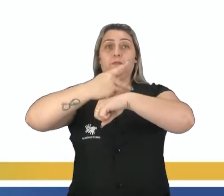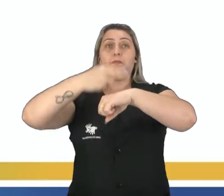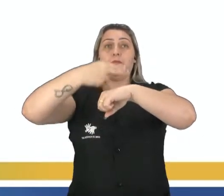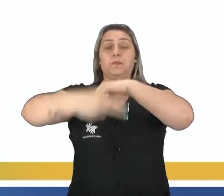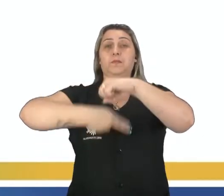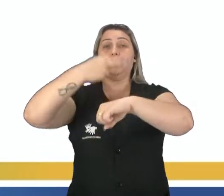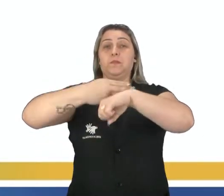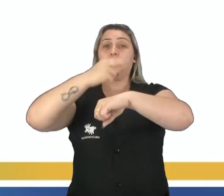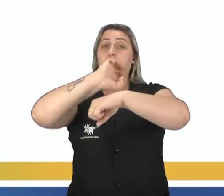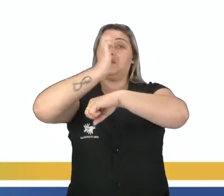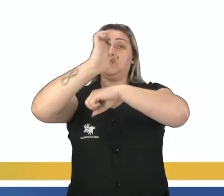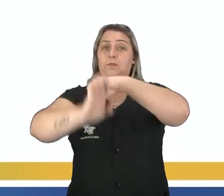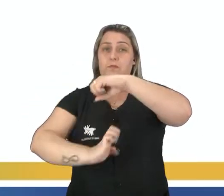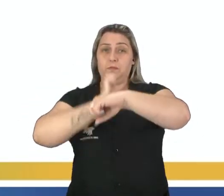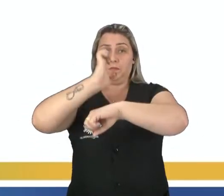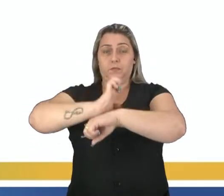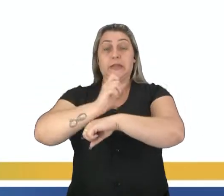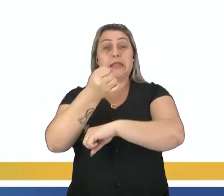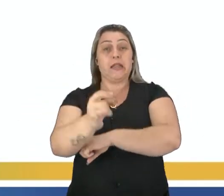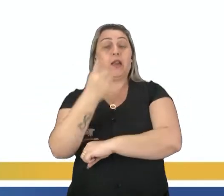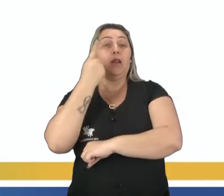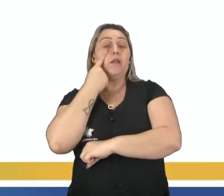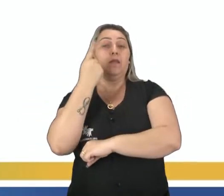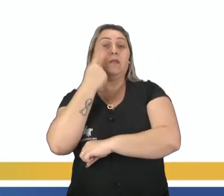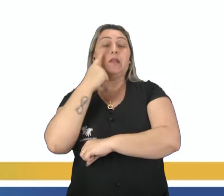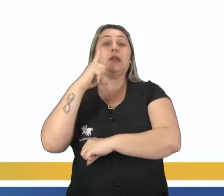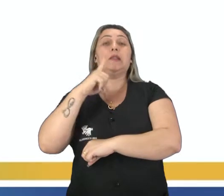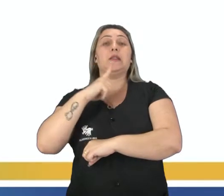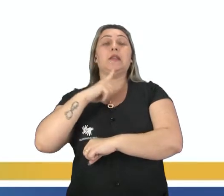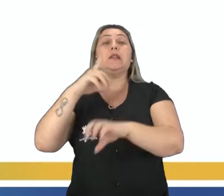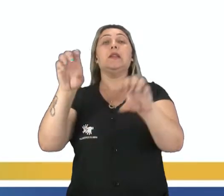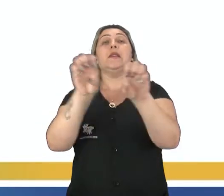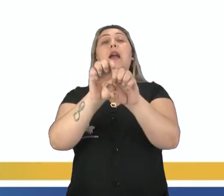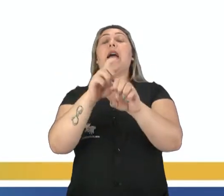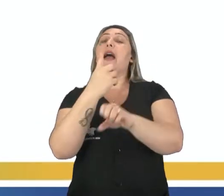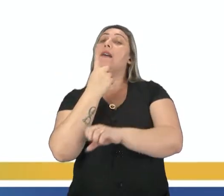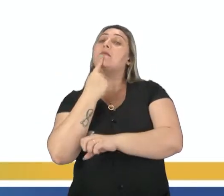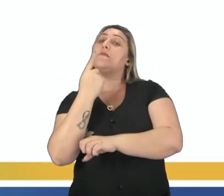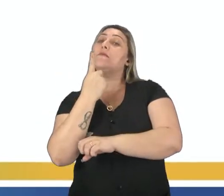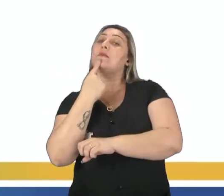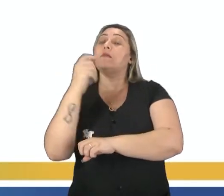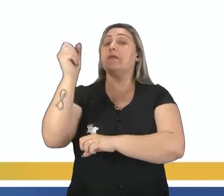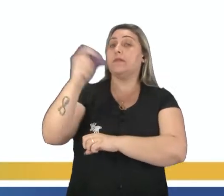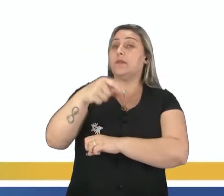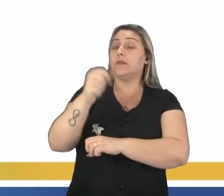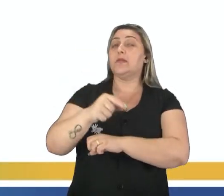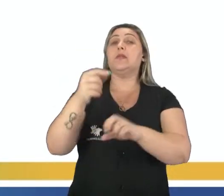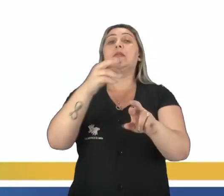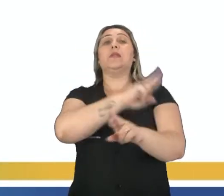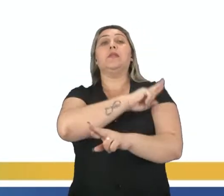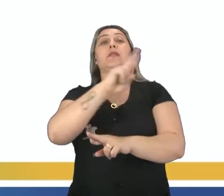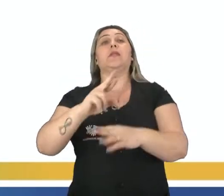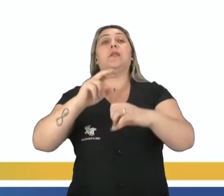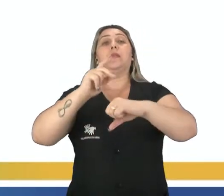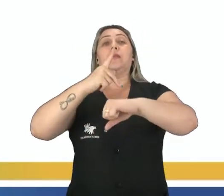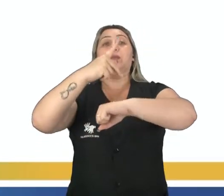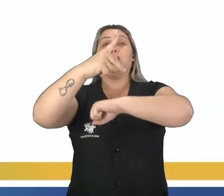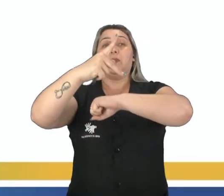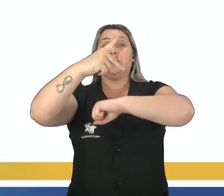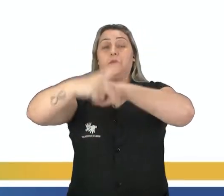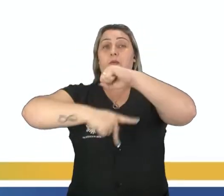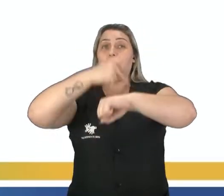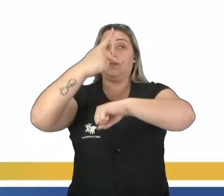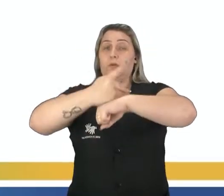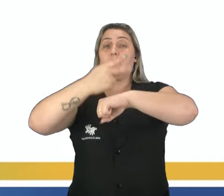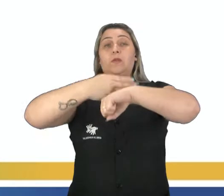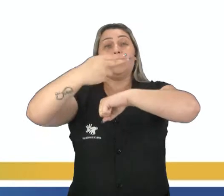os nêutrons e os elétrons. Se tu verificar, tem as esferas aí azuis e as vermelhas, elas representam os prótons e os nêutrons, que estão